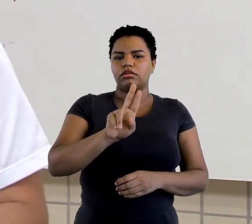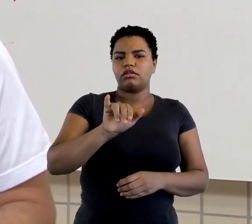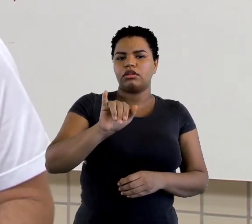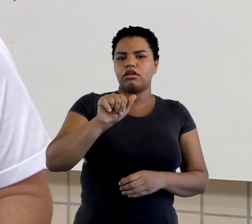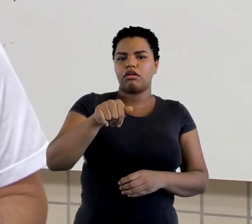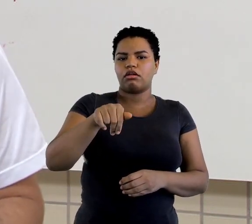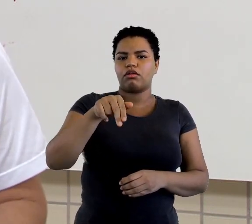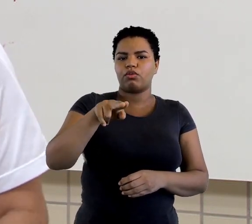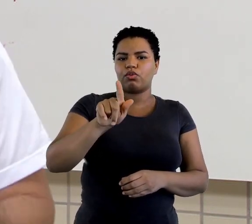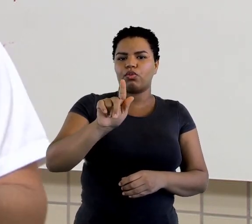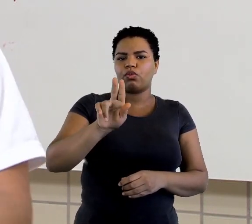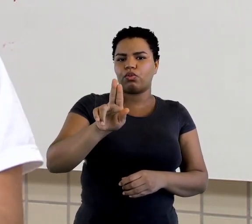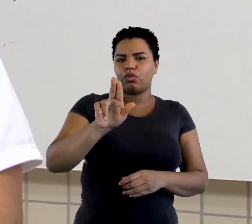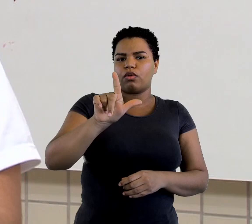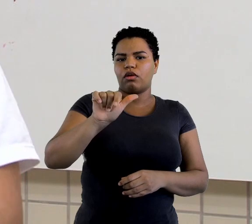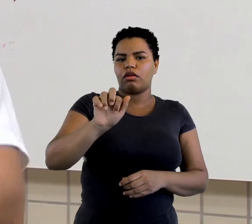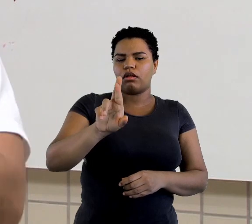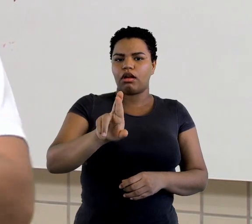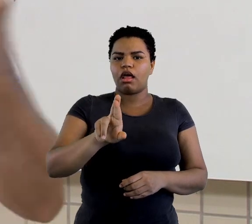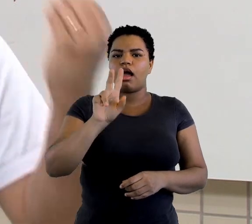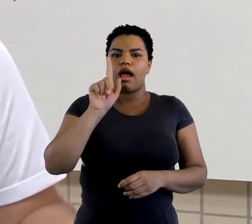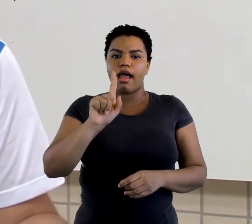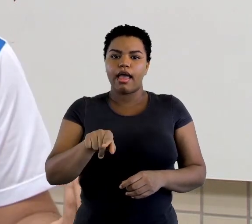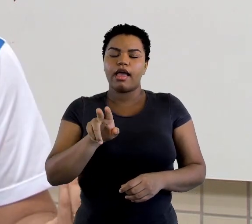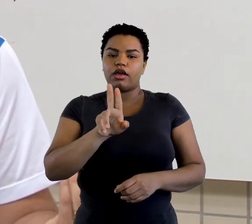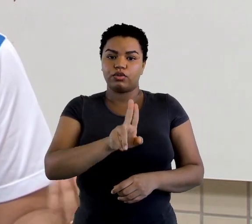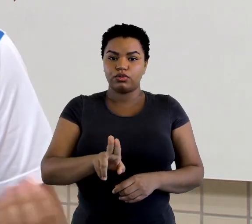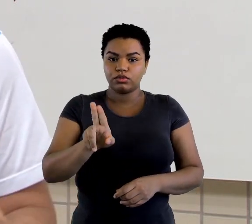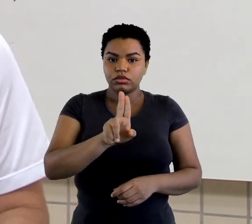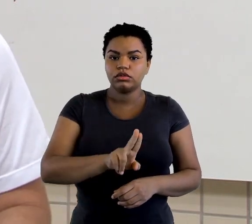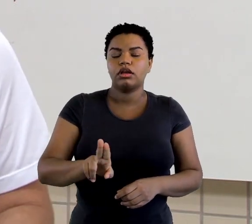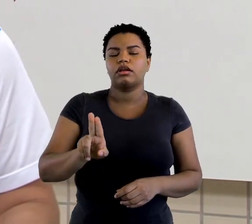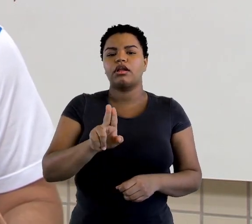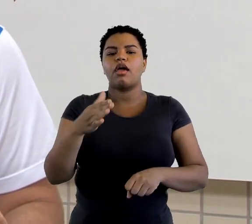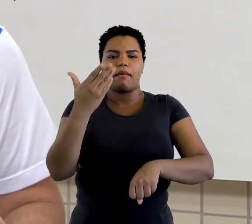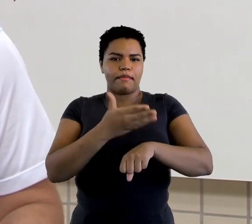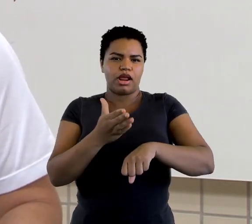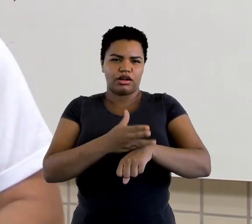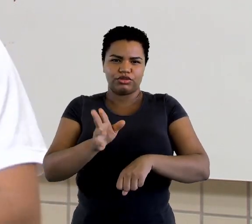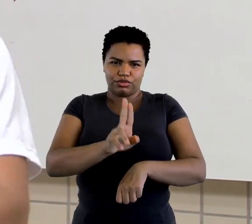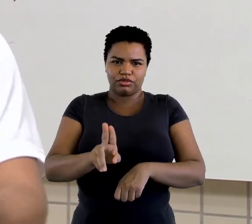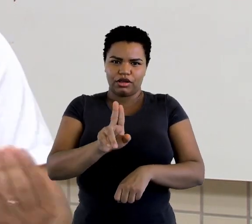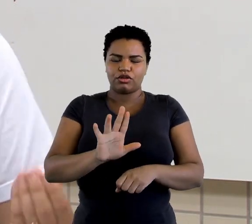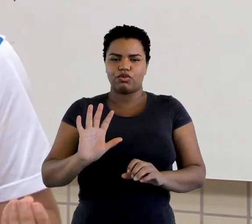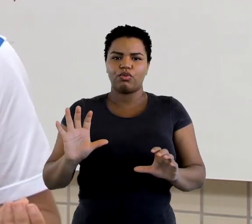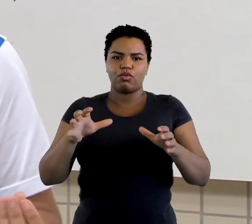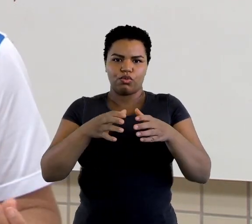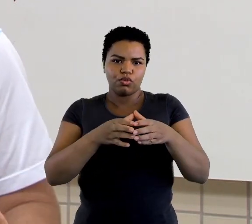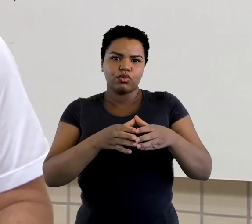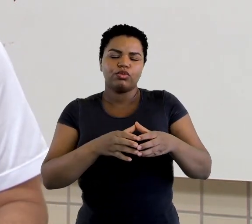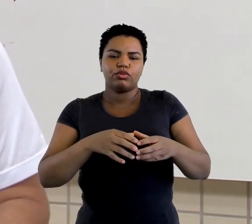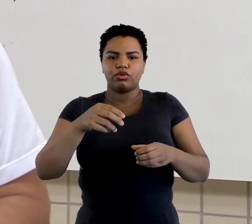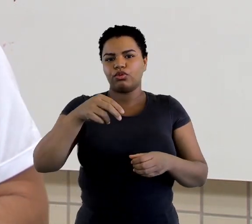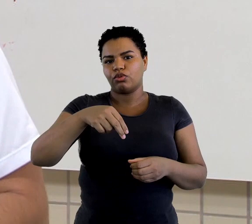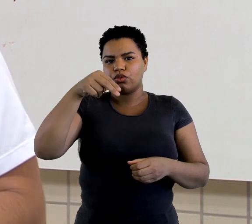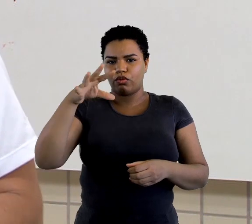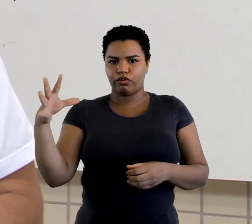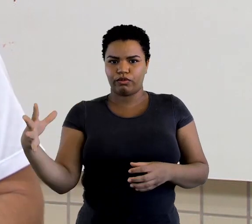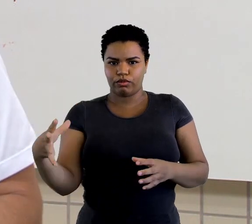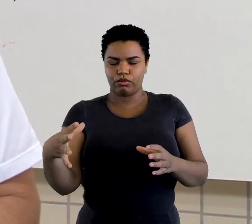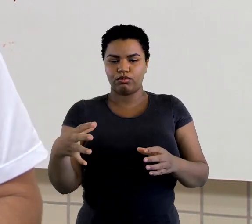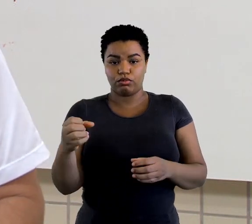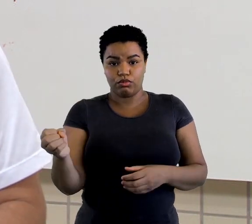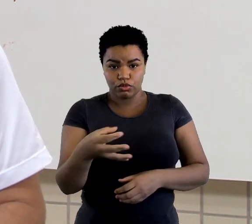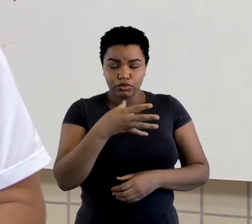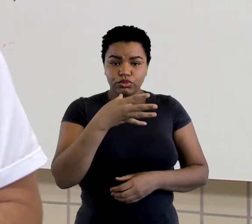prática muito utilizada pelos colonos do Novo Mundo, com as ilhas vizinhas, com os países vizinhos, principalmente as